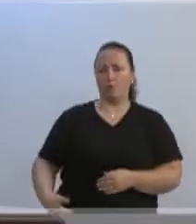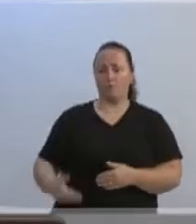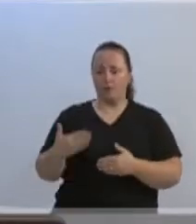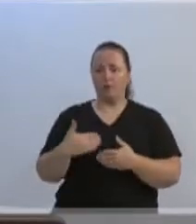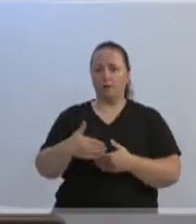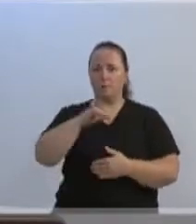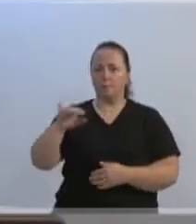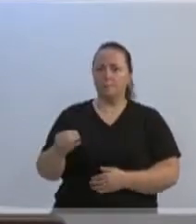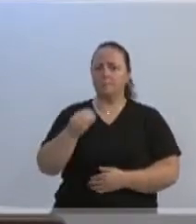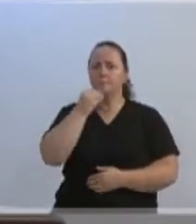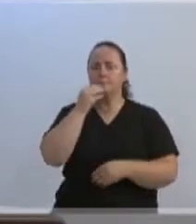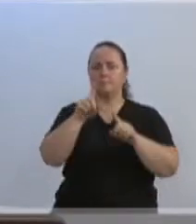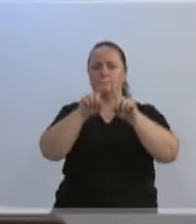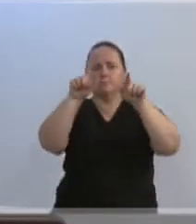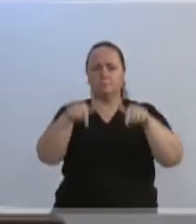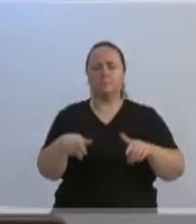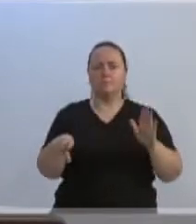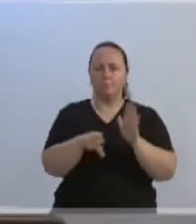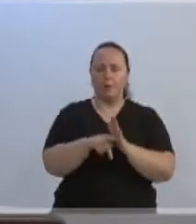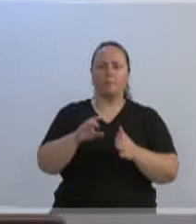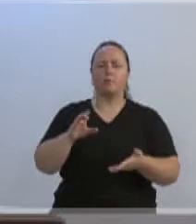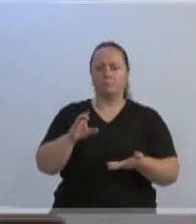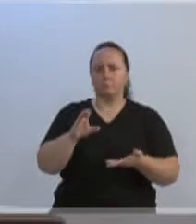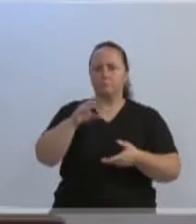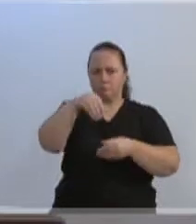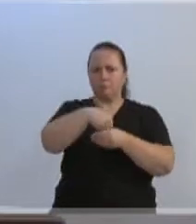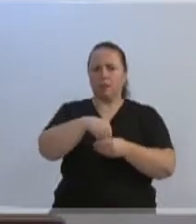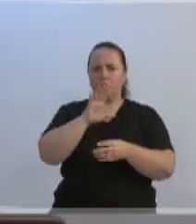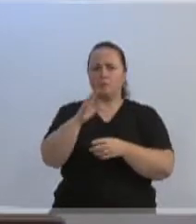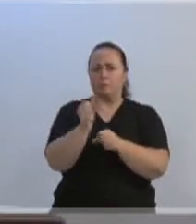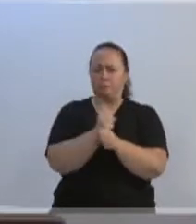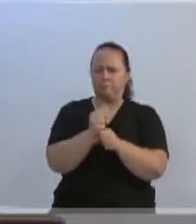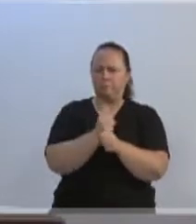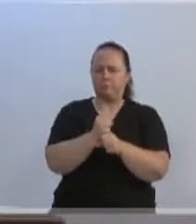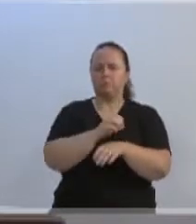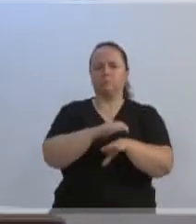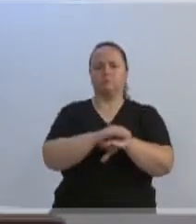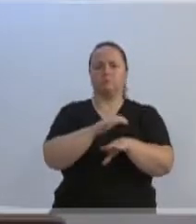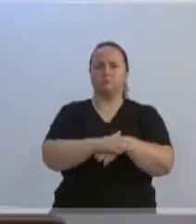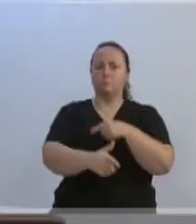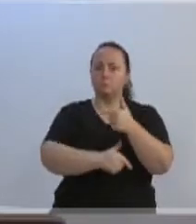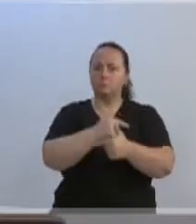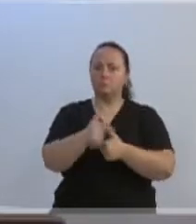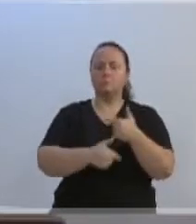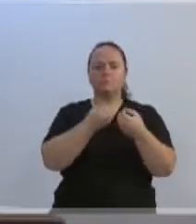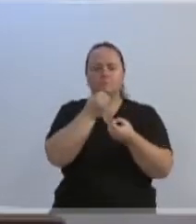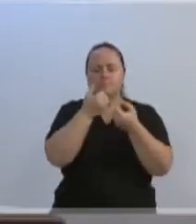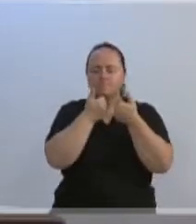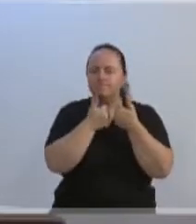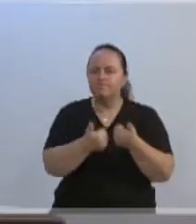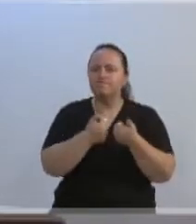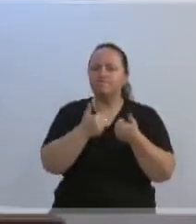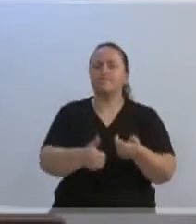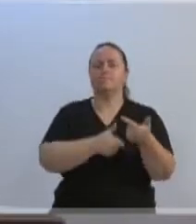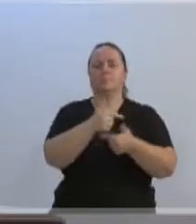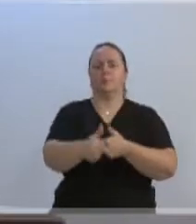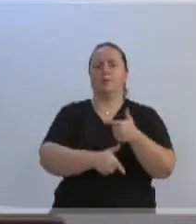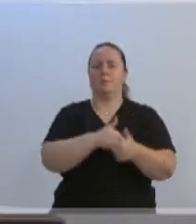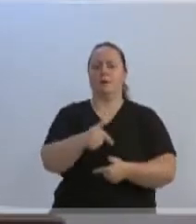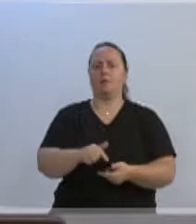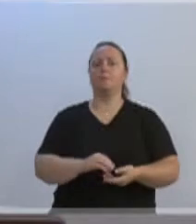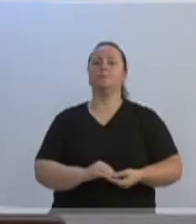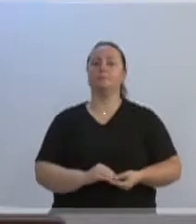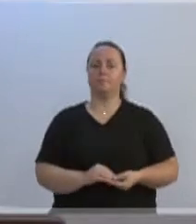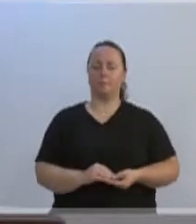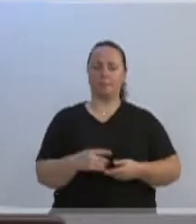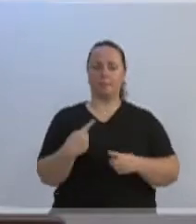para os servidores de carreira que vão desempenhar e precisam desempenhar muito bem o seu trabalho que vale lembrar que nós estamos